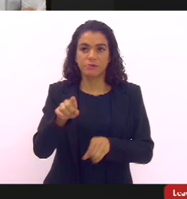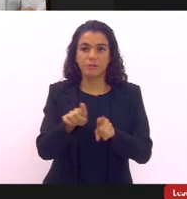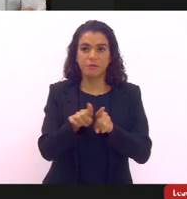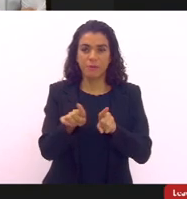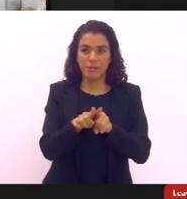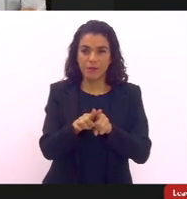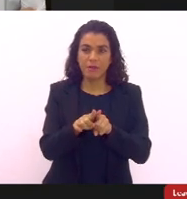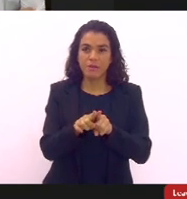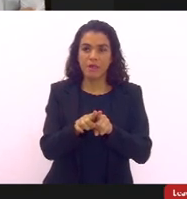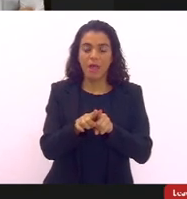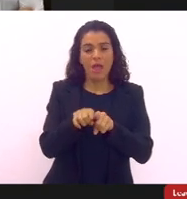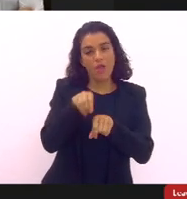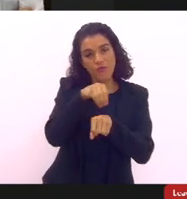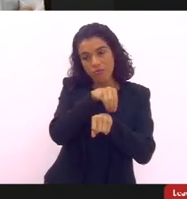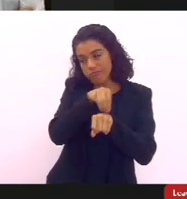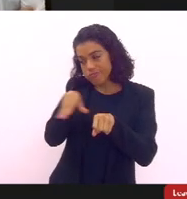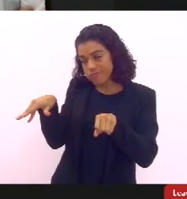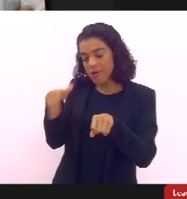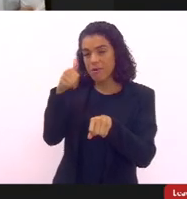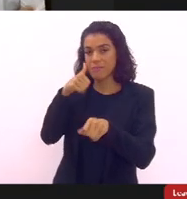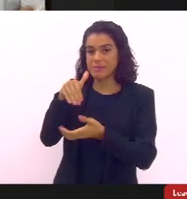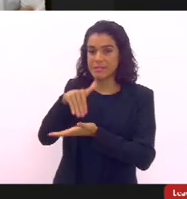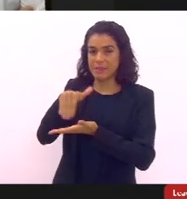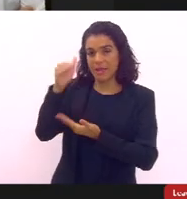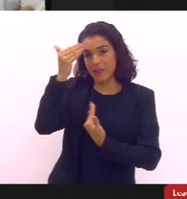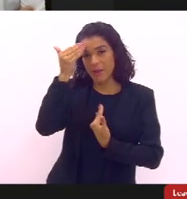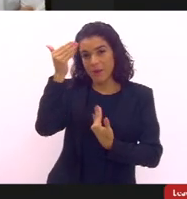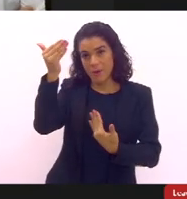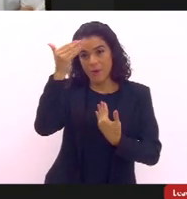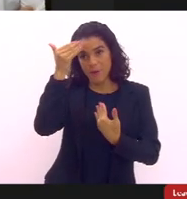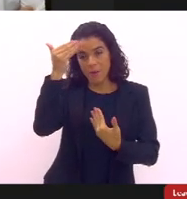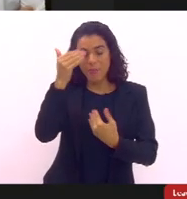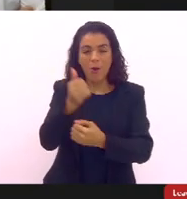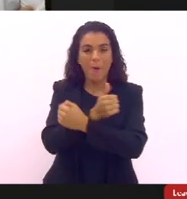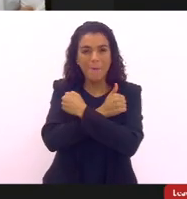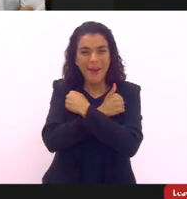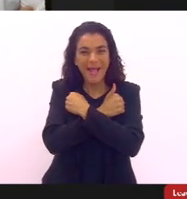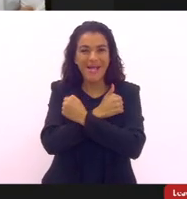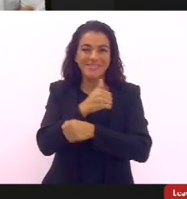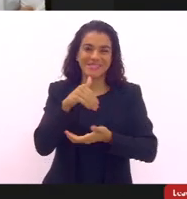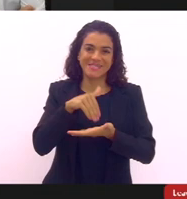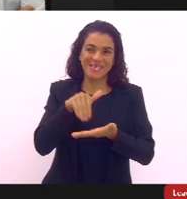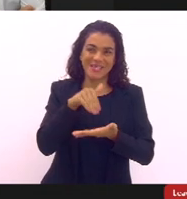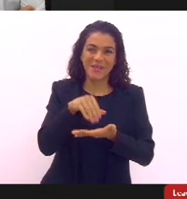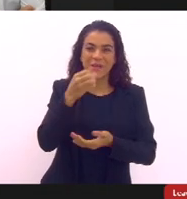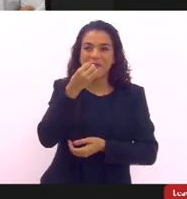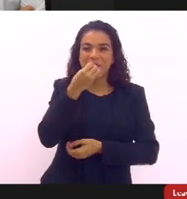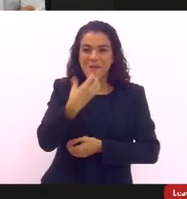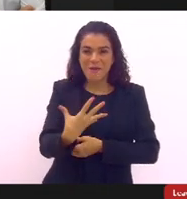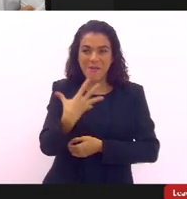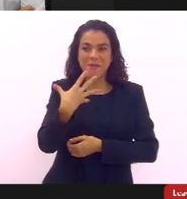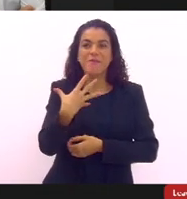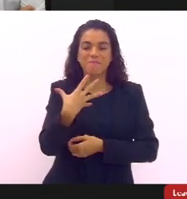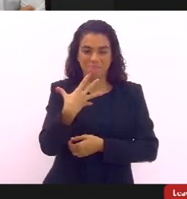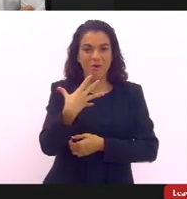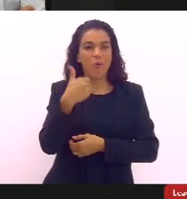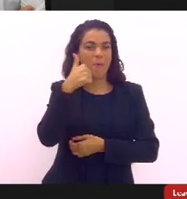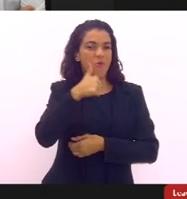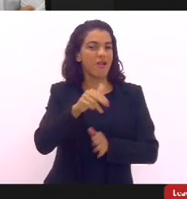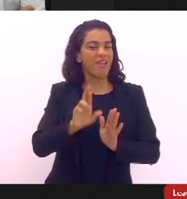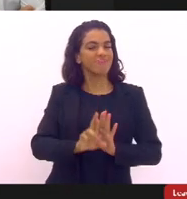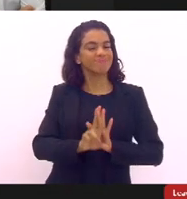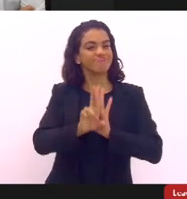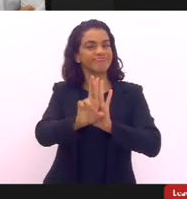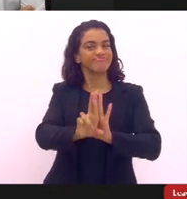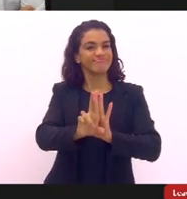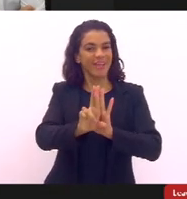passar a informação para a secretária, tá? Muito obrigado. Um abraço a ela. É muito bom ver uma mulher à frente da